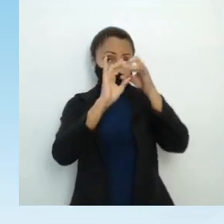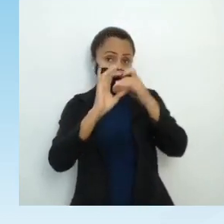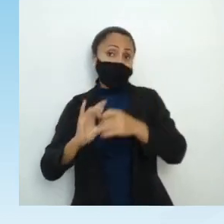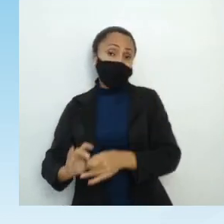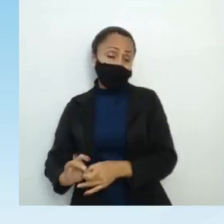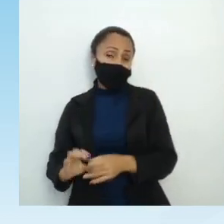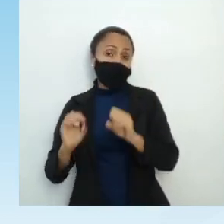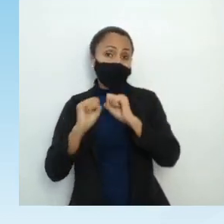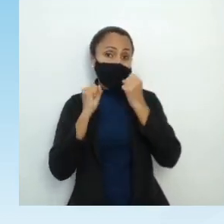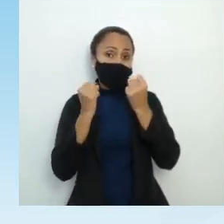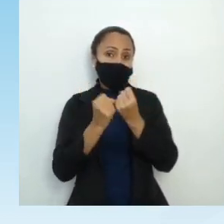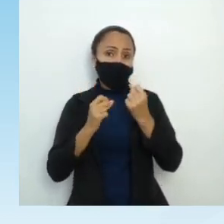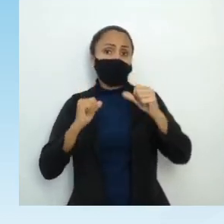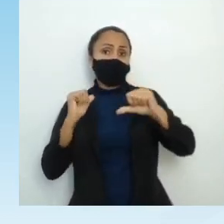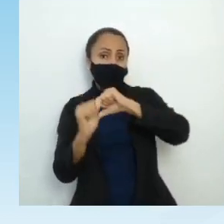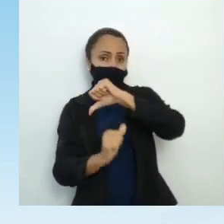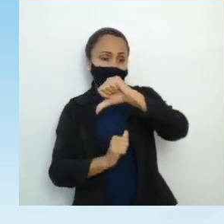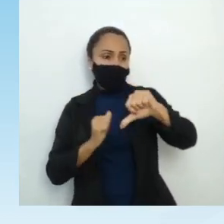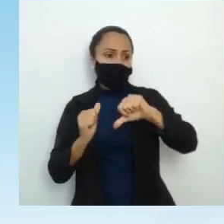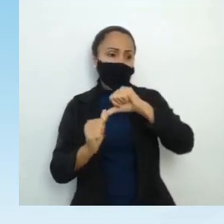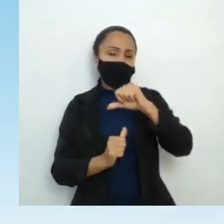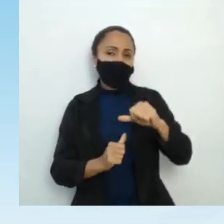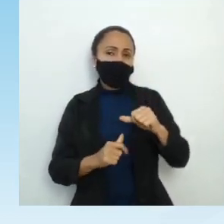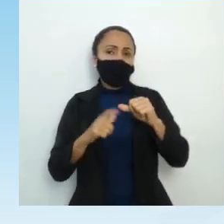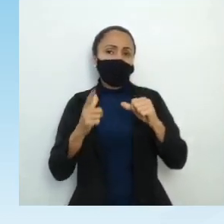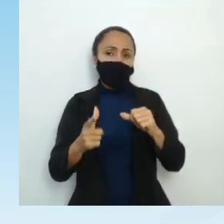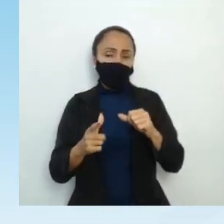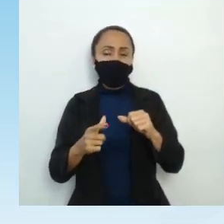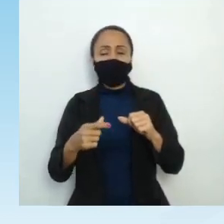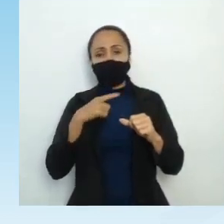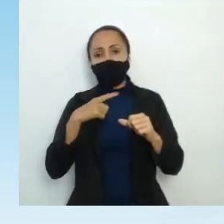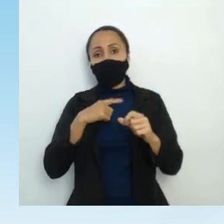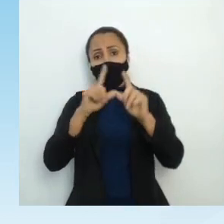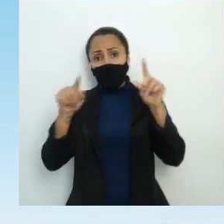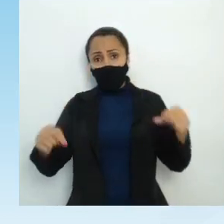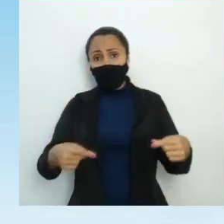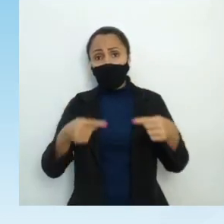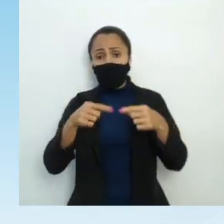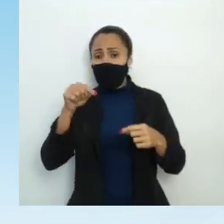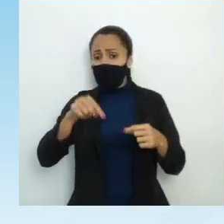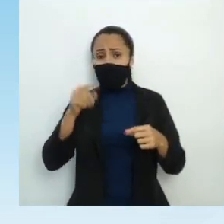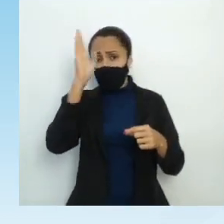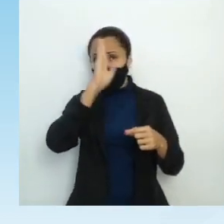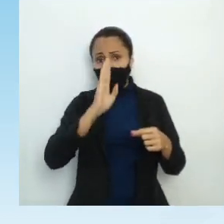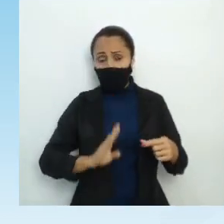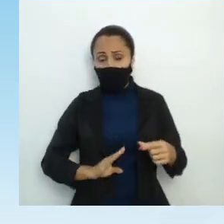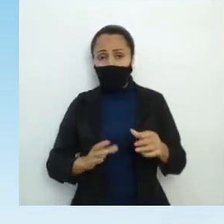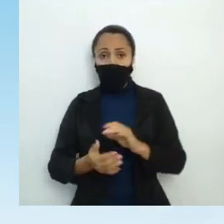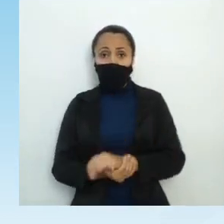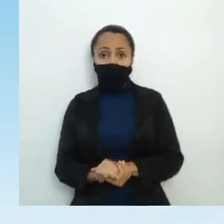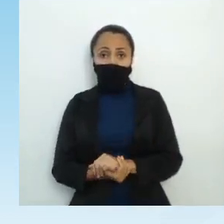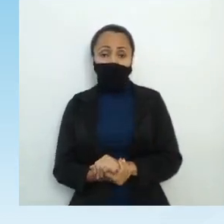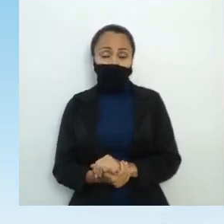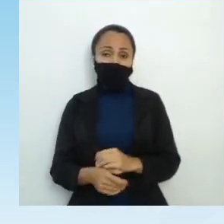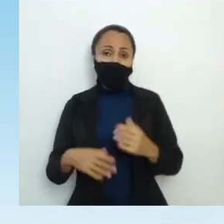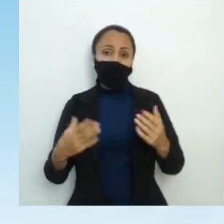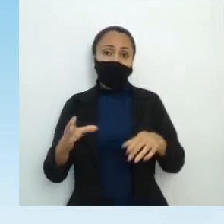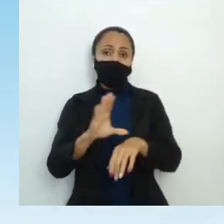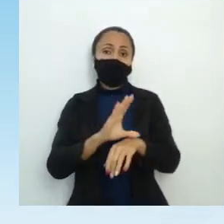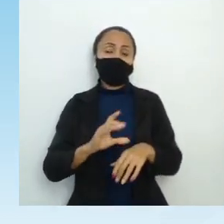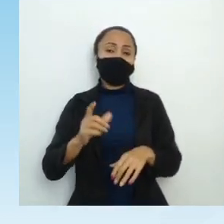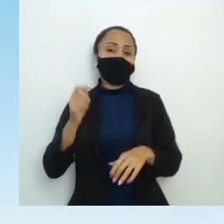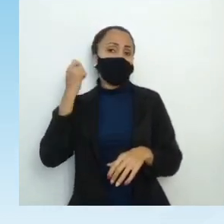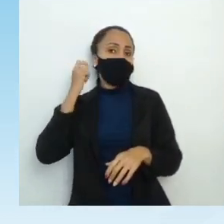e a mudança que vai inspirar conflitos até mesmo aqui no Brasil. Né? A Inconfidência Mineira de 1789 é o